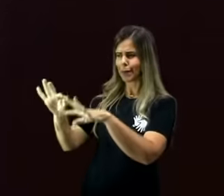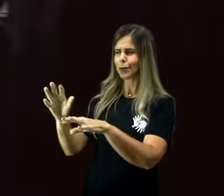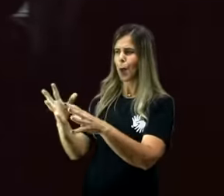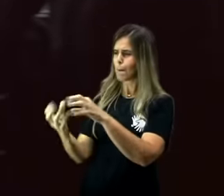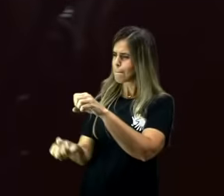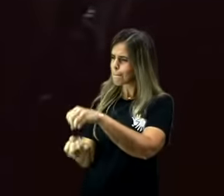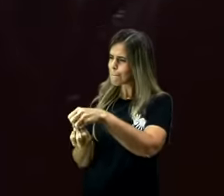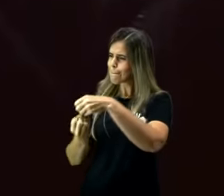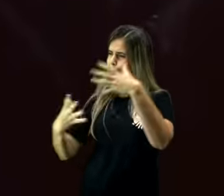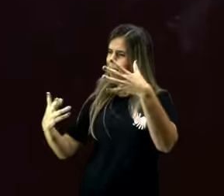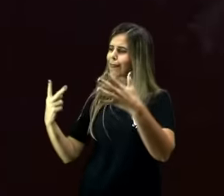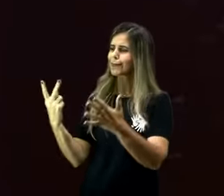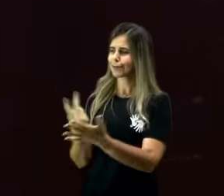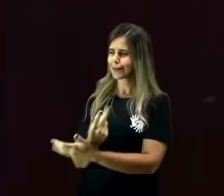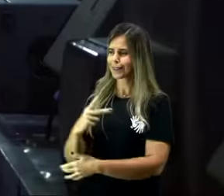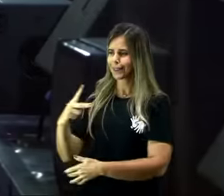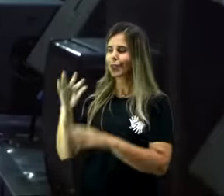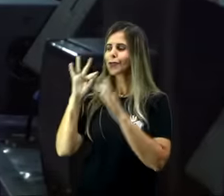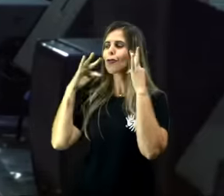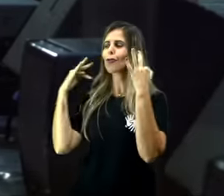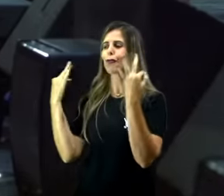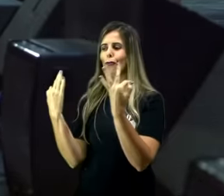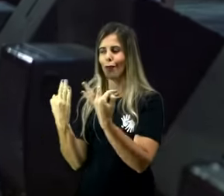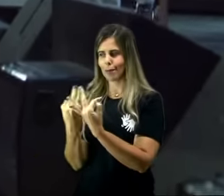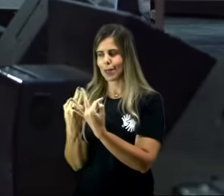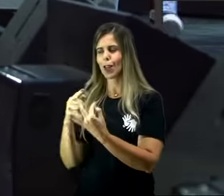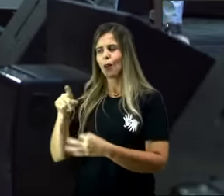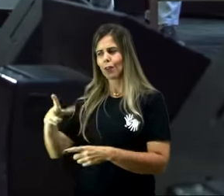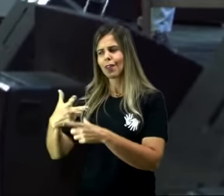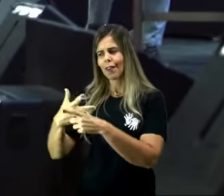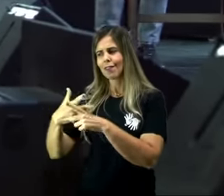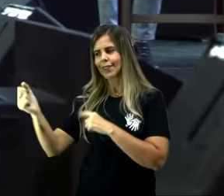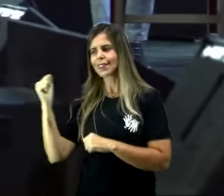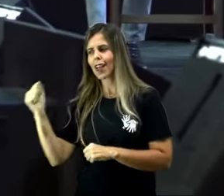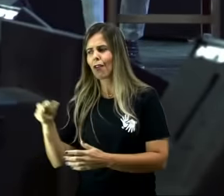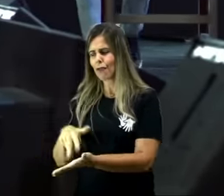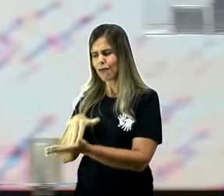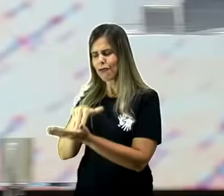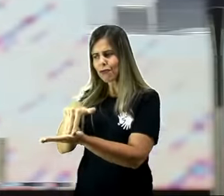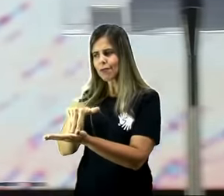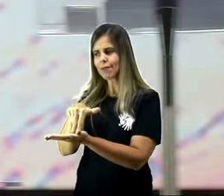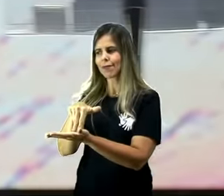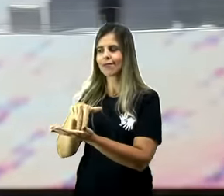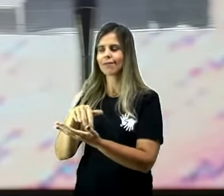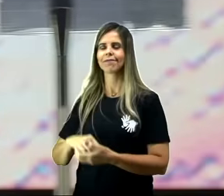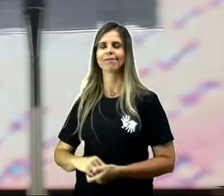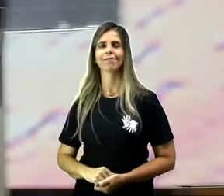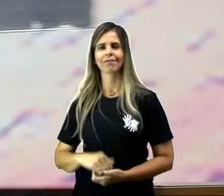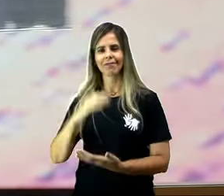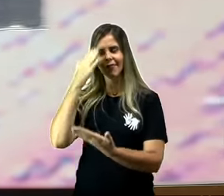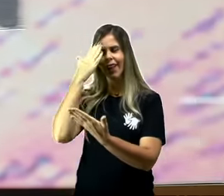Está mais perto de você alcançar o teu destino. Fica firme.